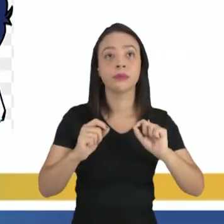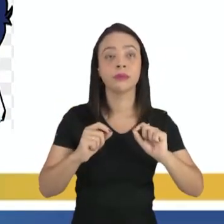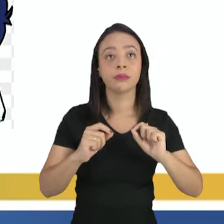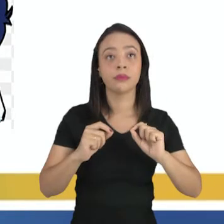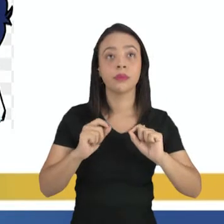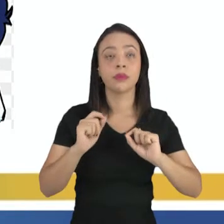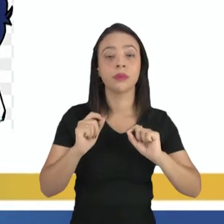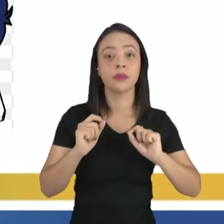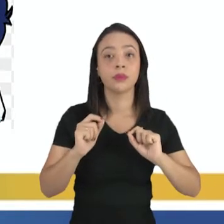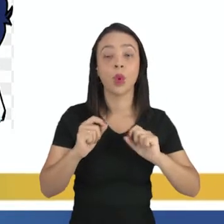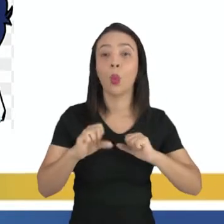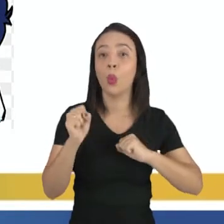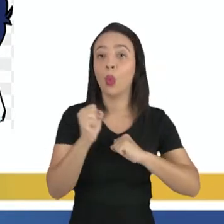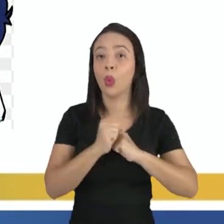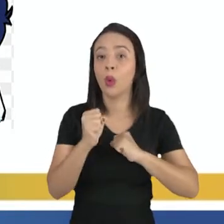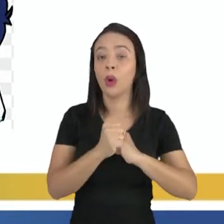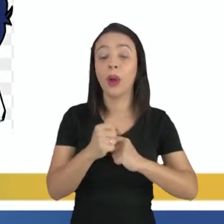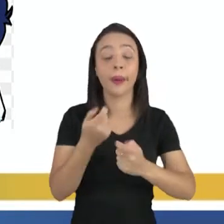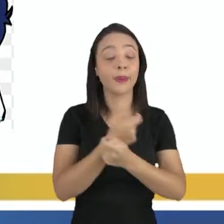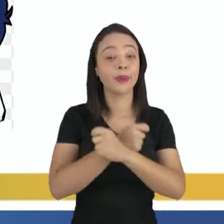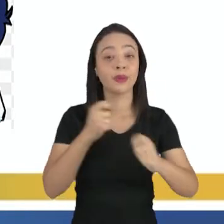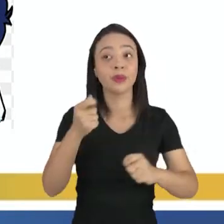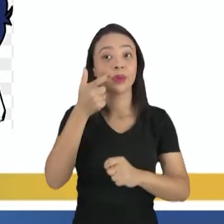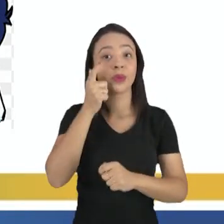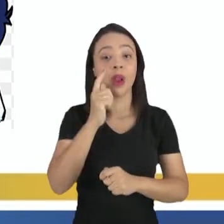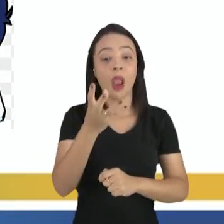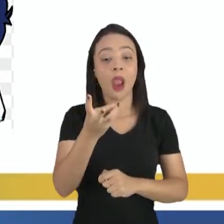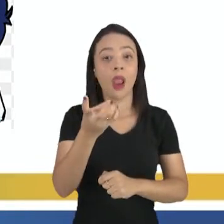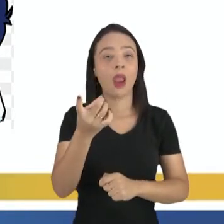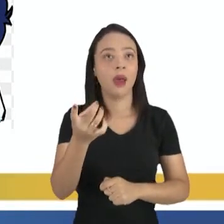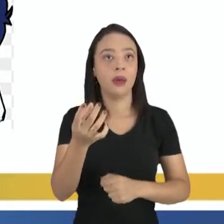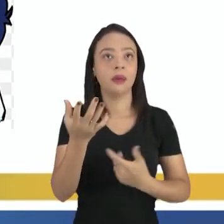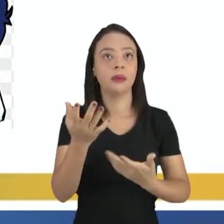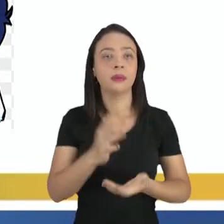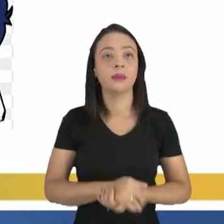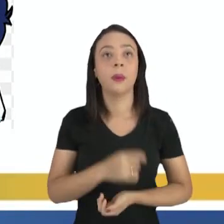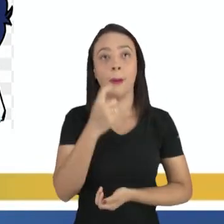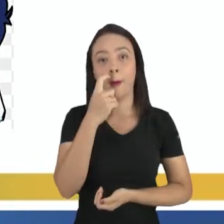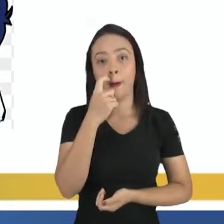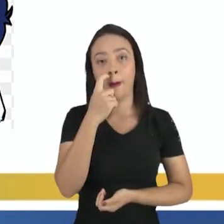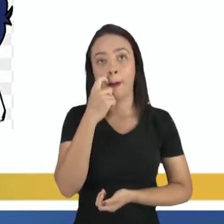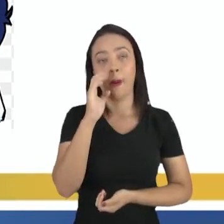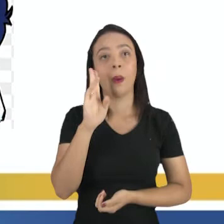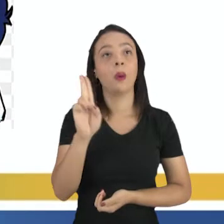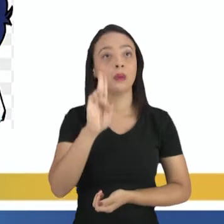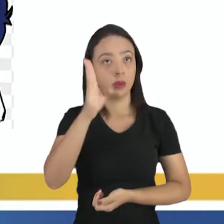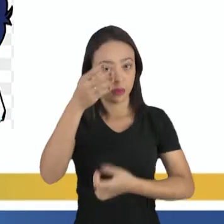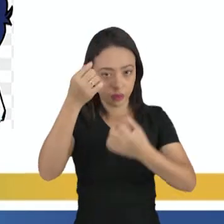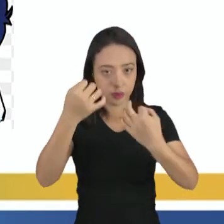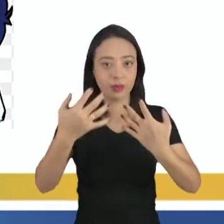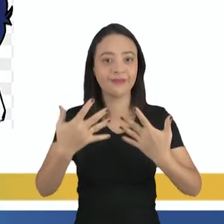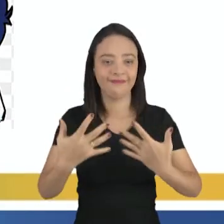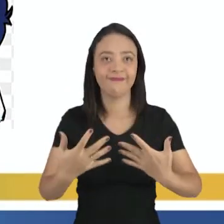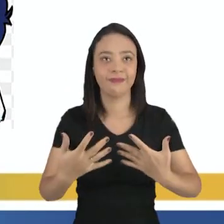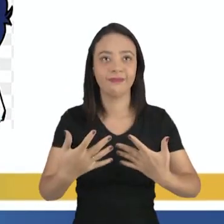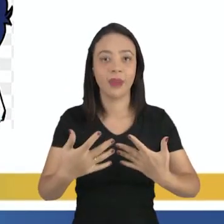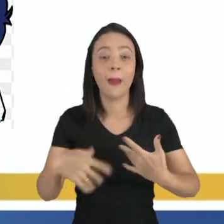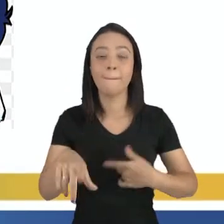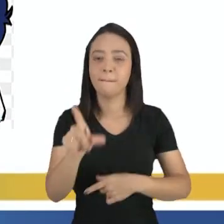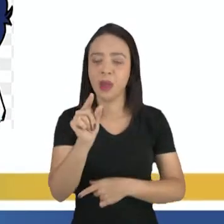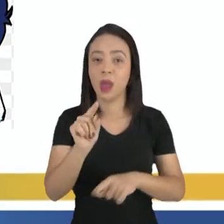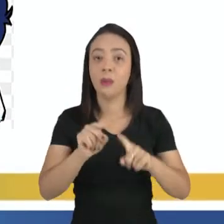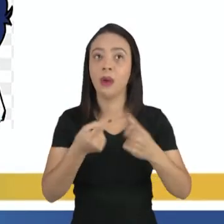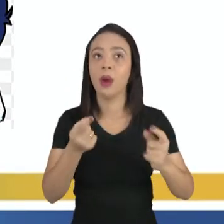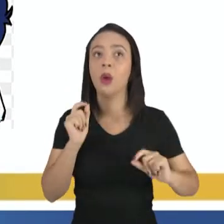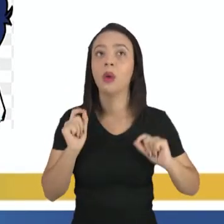uncountable nouns, os substantivos incontáveis. Bom, como o nome já diz, apesar deles serem a minoria, mas